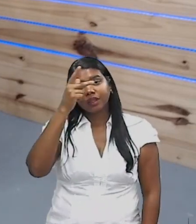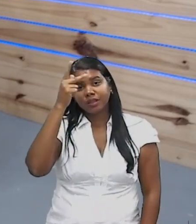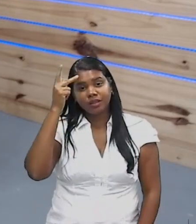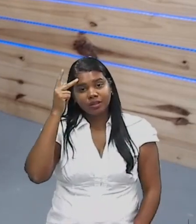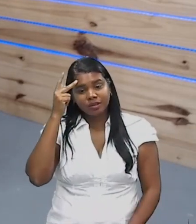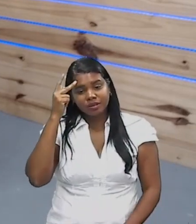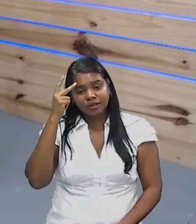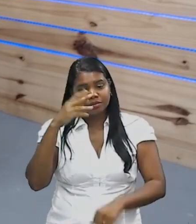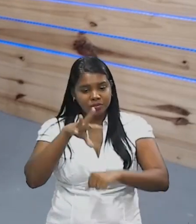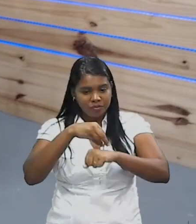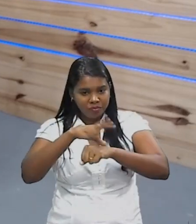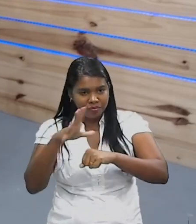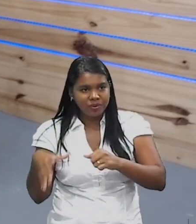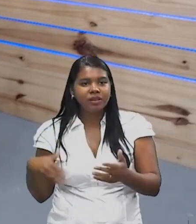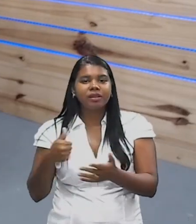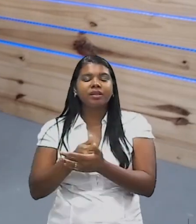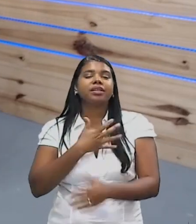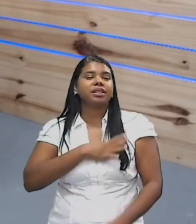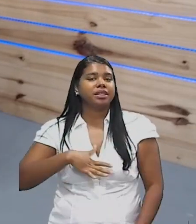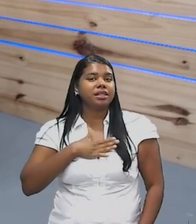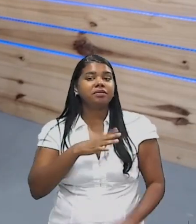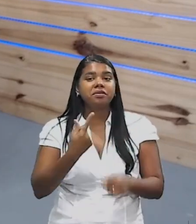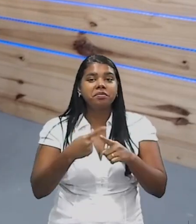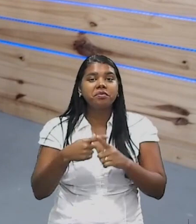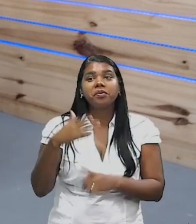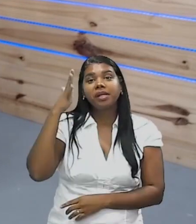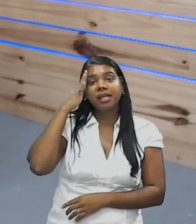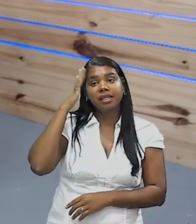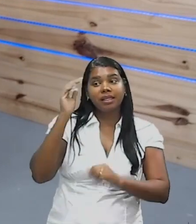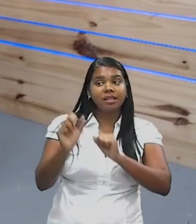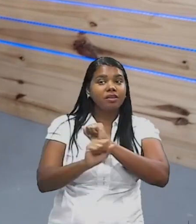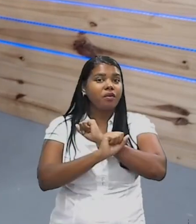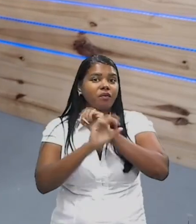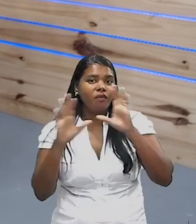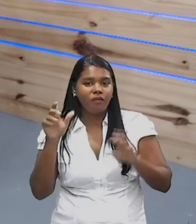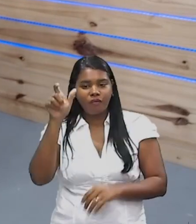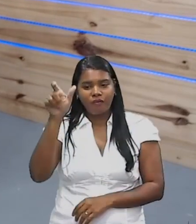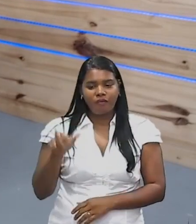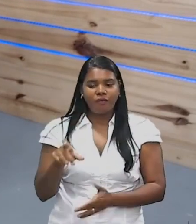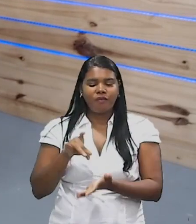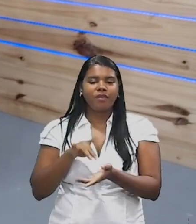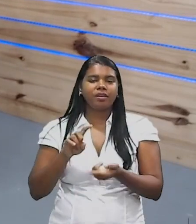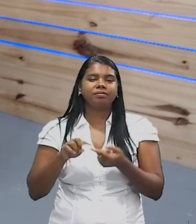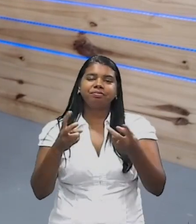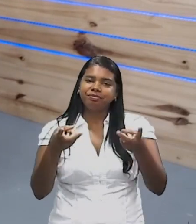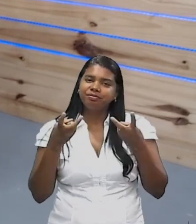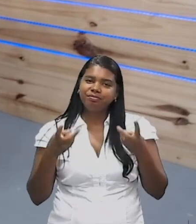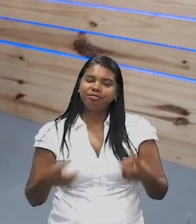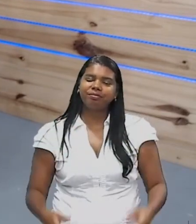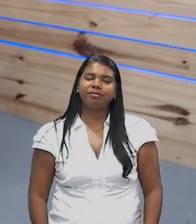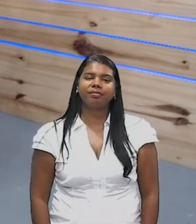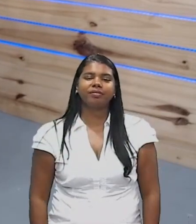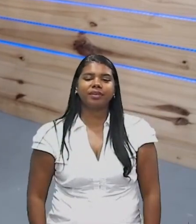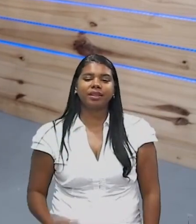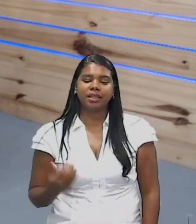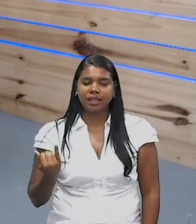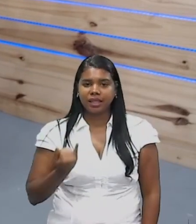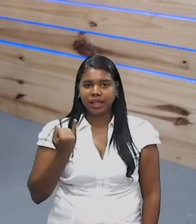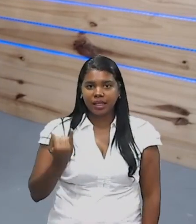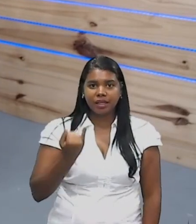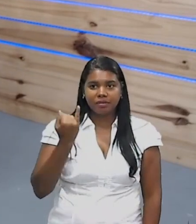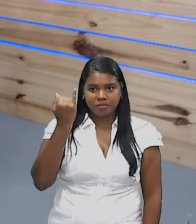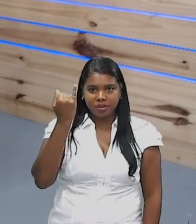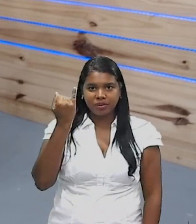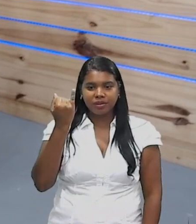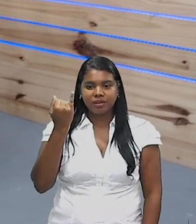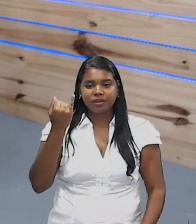compro satisfeito. Sim. Veja, não era uma não conformidade. Para o cliente era essa percepção, né? E a importância do marketing